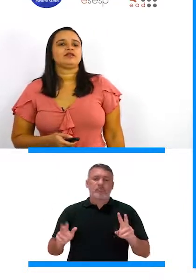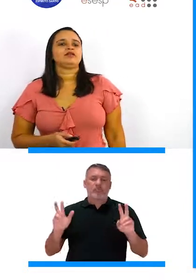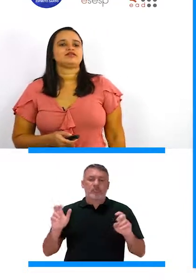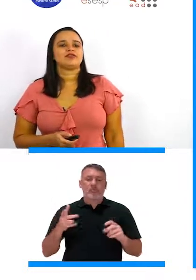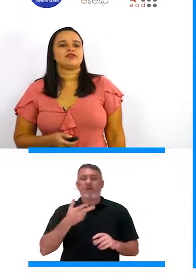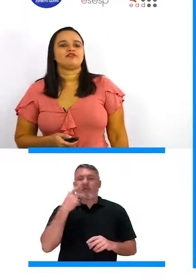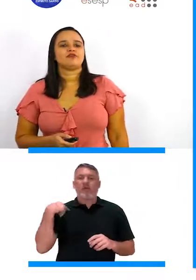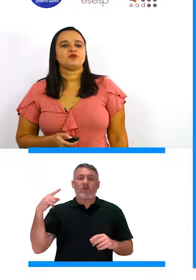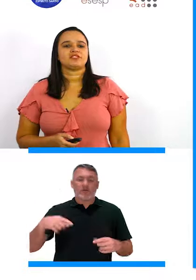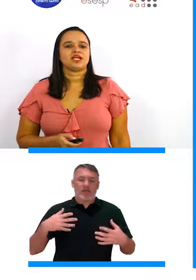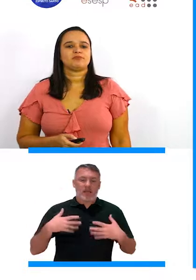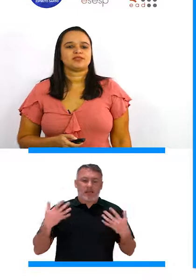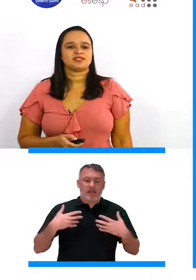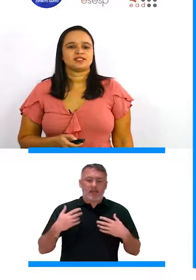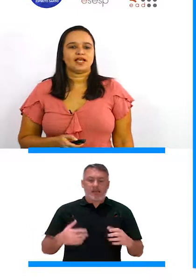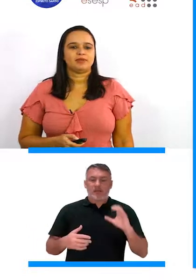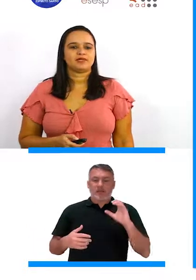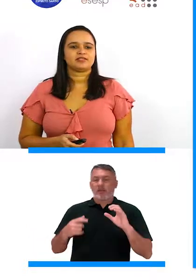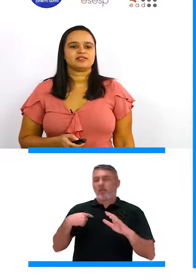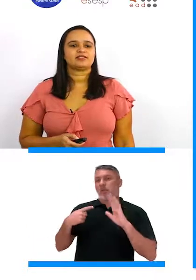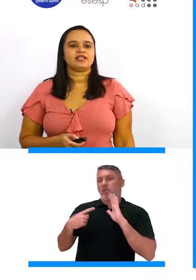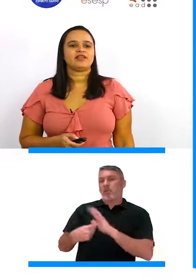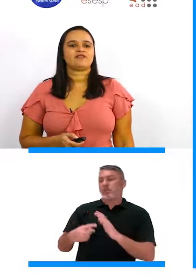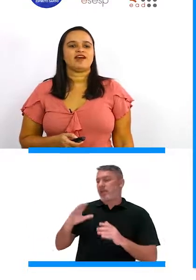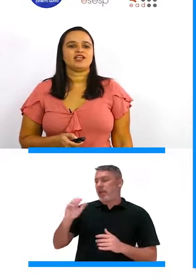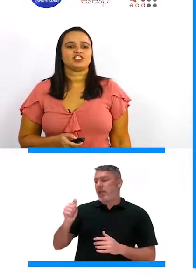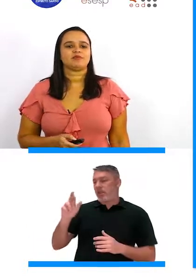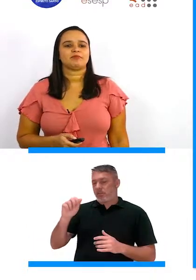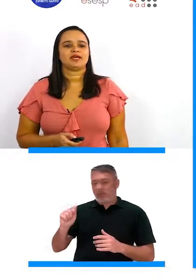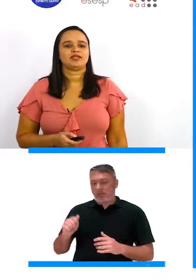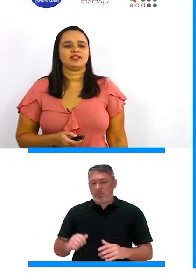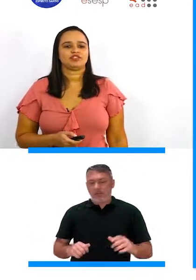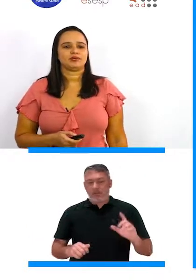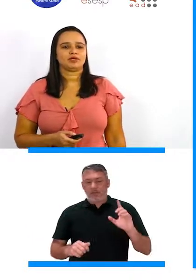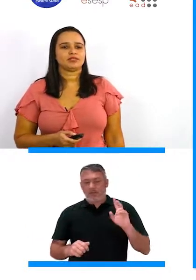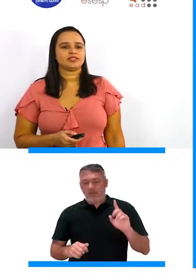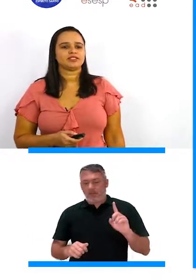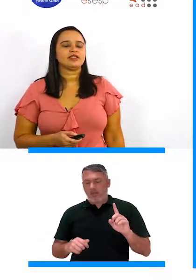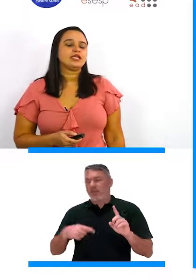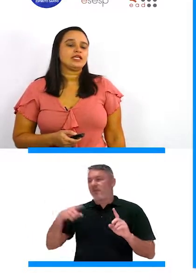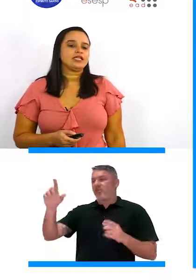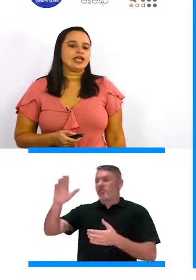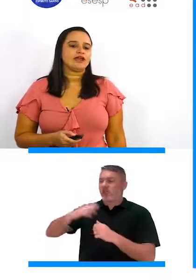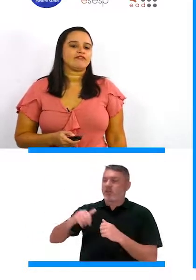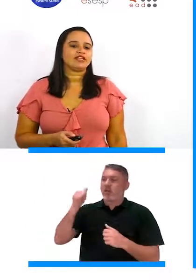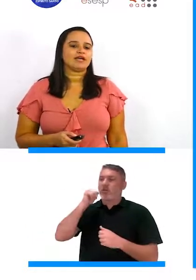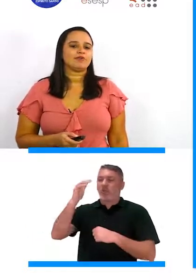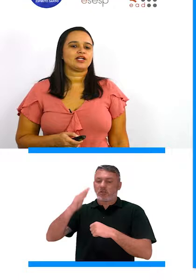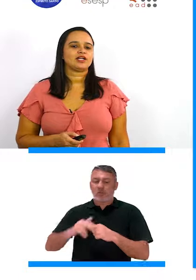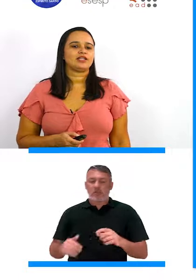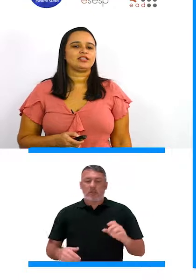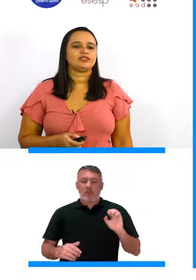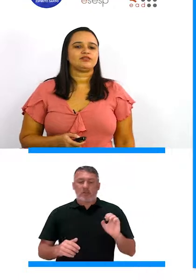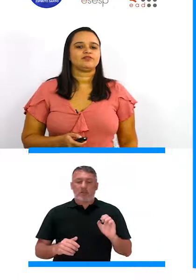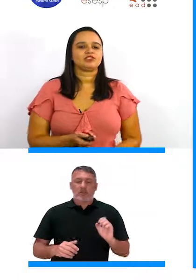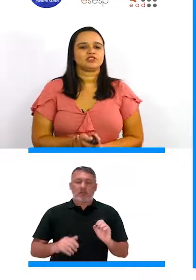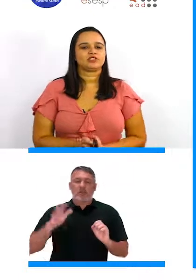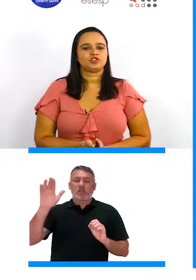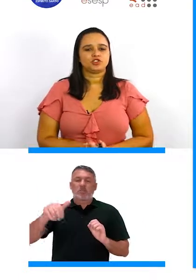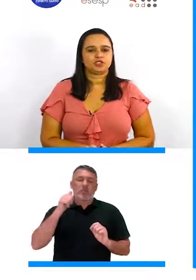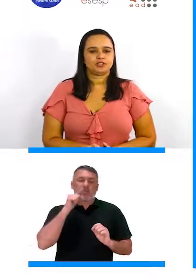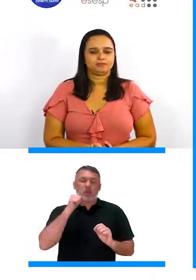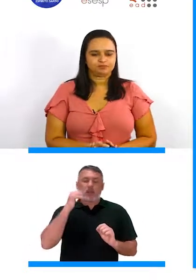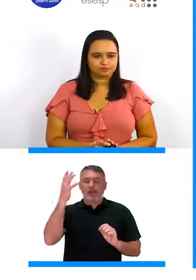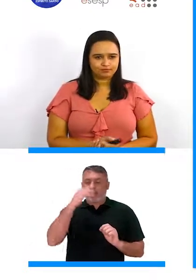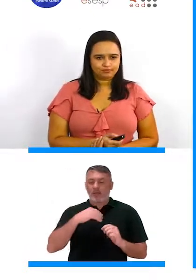alegria. C, vou mostrar para esses cabras. D, vai, chama Maria, chama Luísa. E E, vem cá, morena linda, vestida